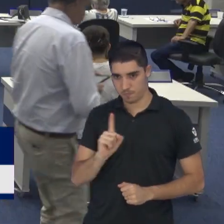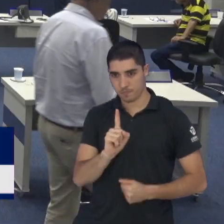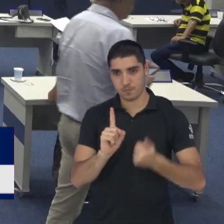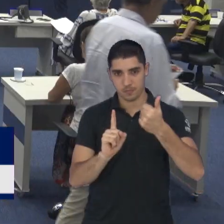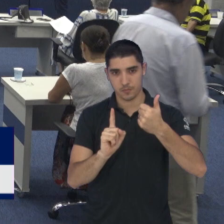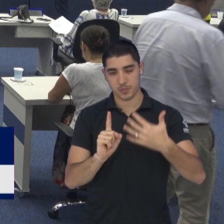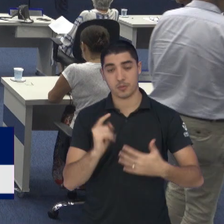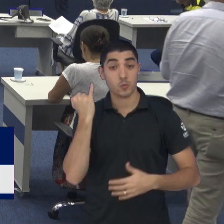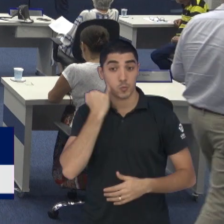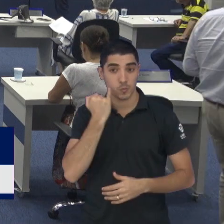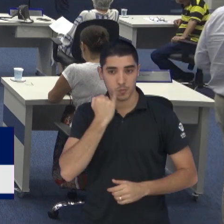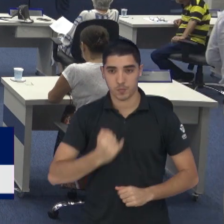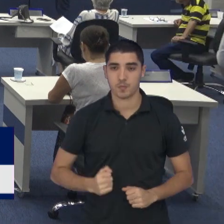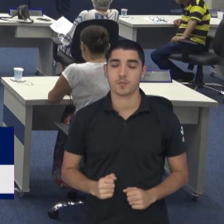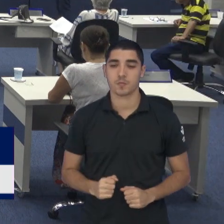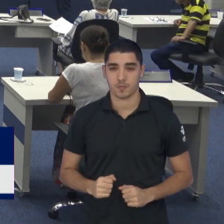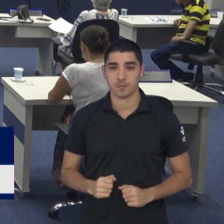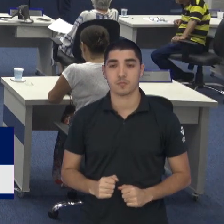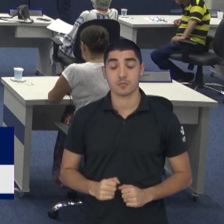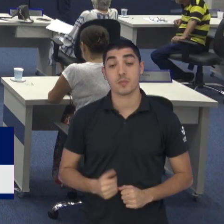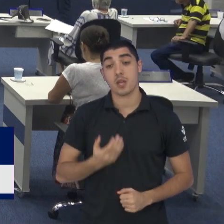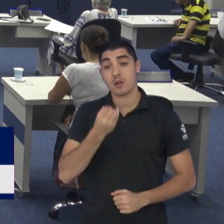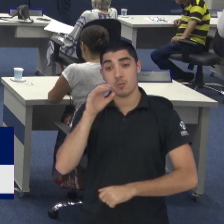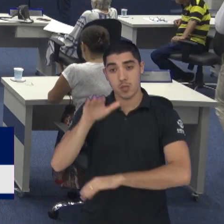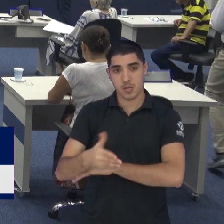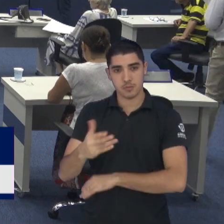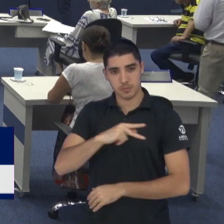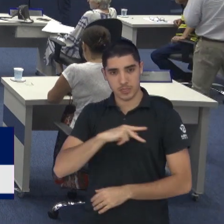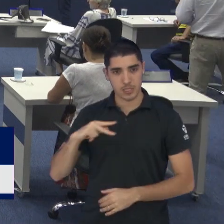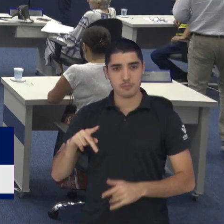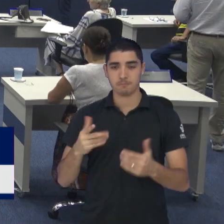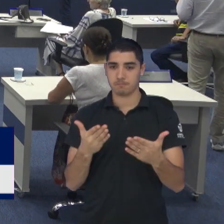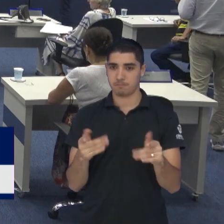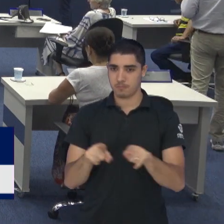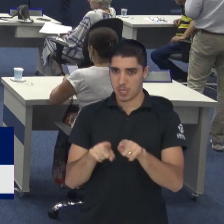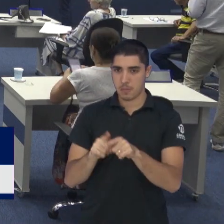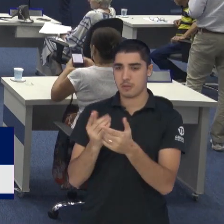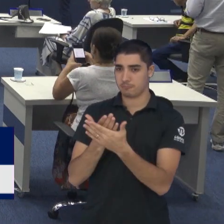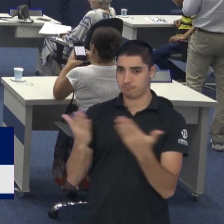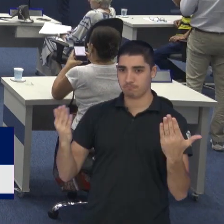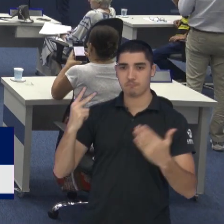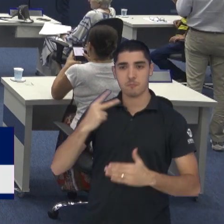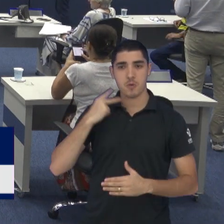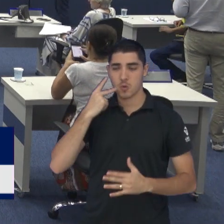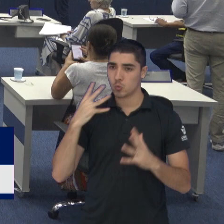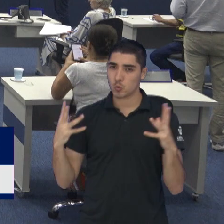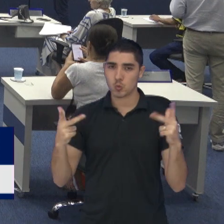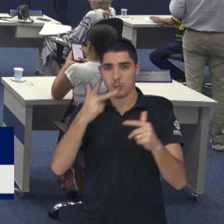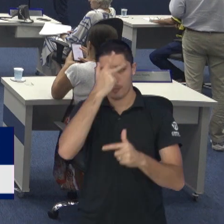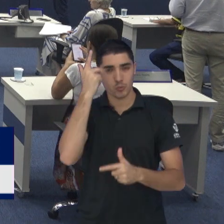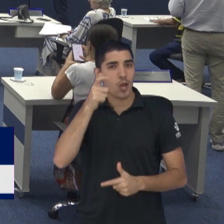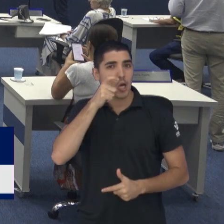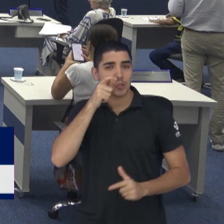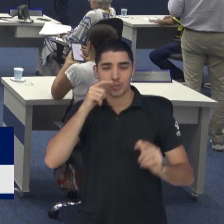Senhor presidente, boa tarde aos vereadores, público que nos acompanha pela TV Câmara, também